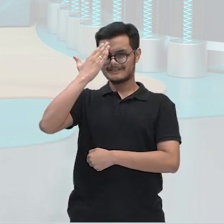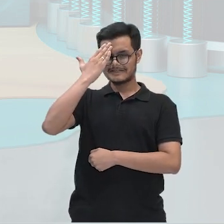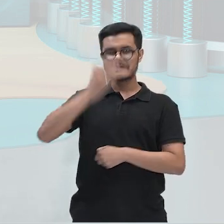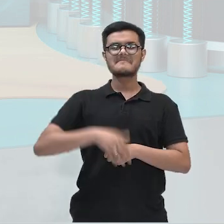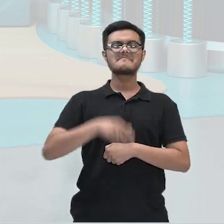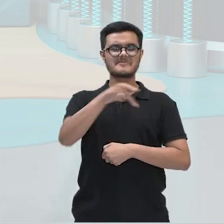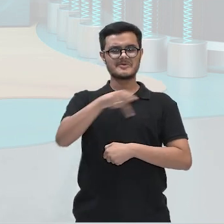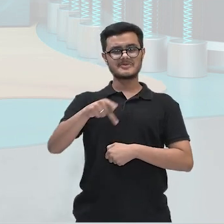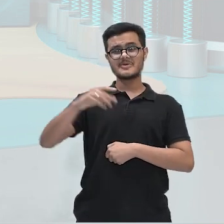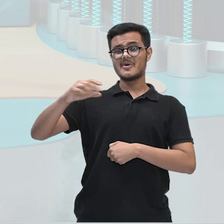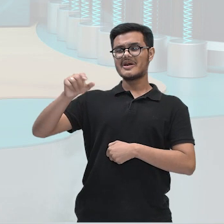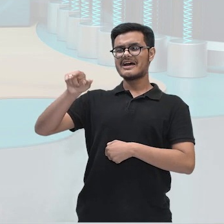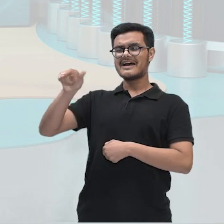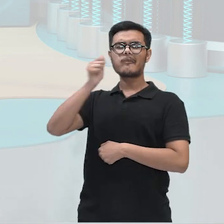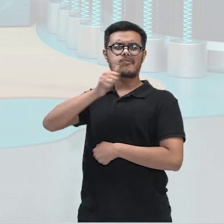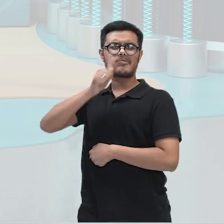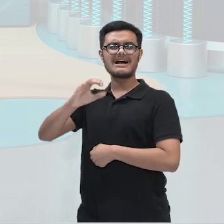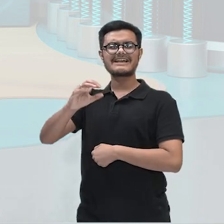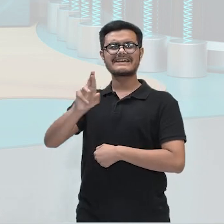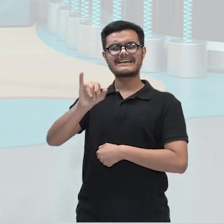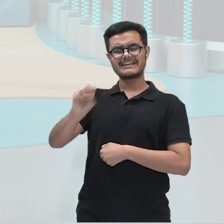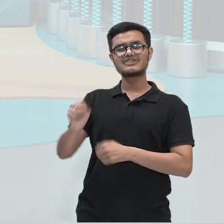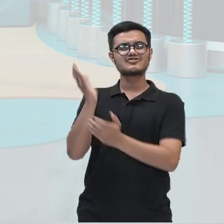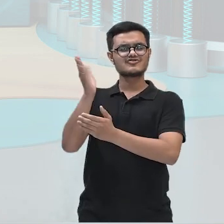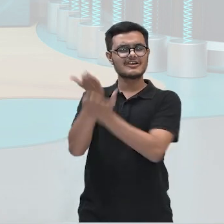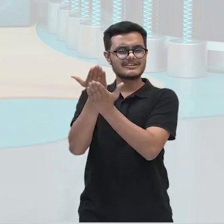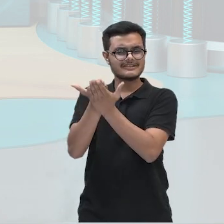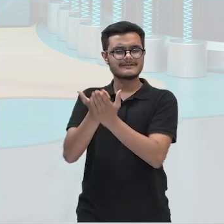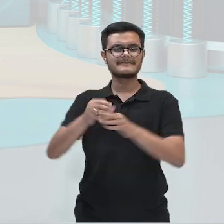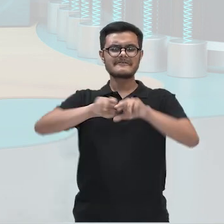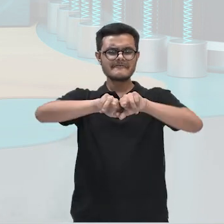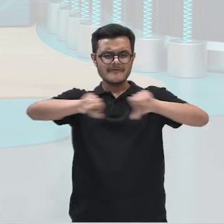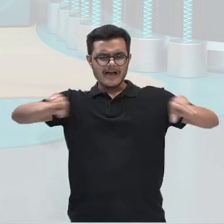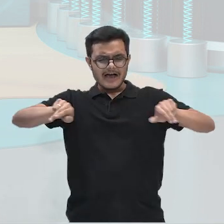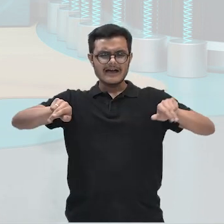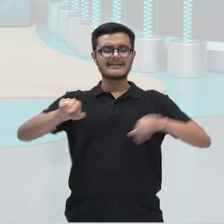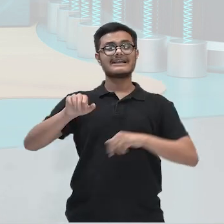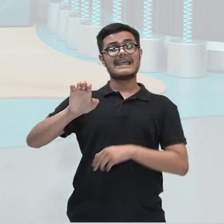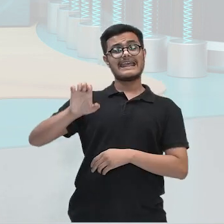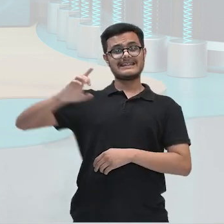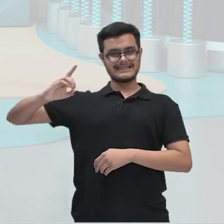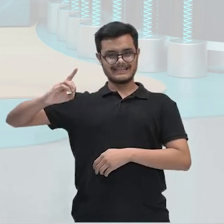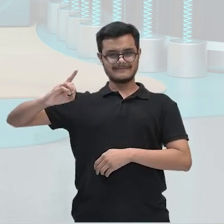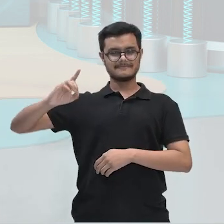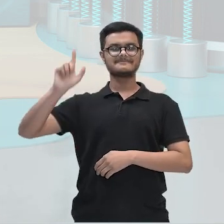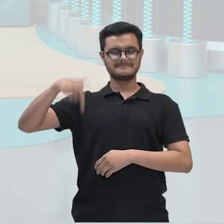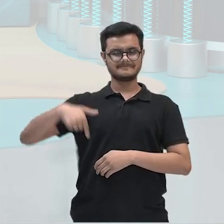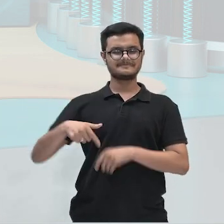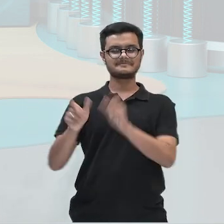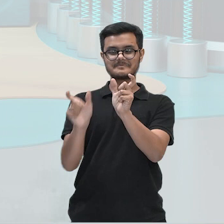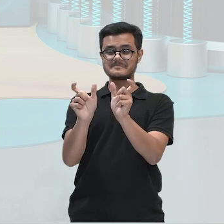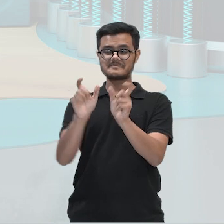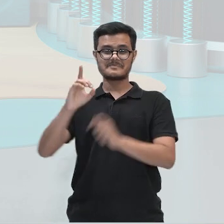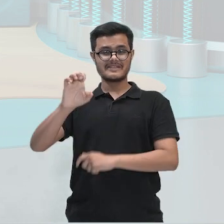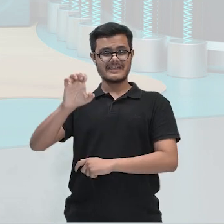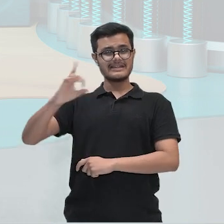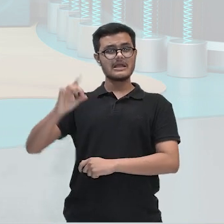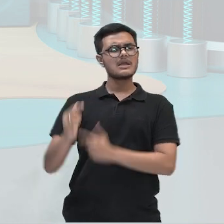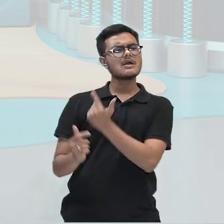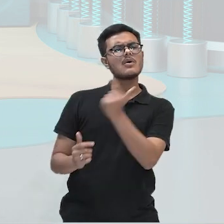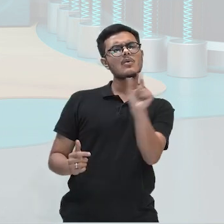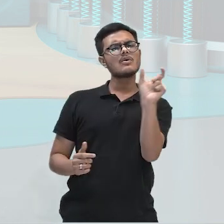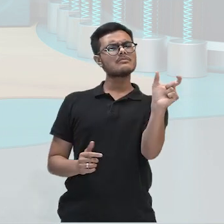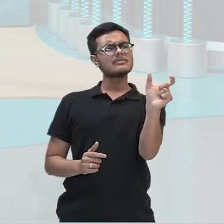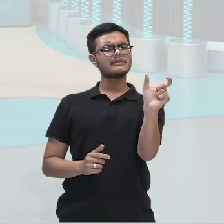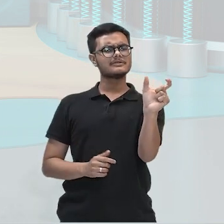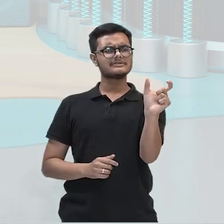foi? Created, called, o ED, certo? Lá no final. E aquelas outras?